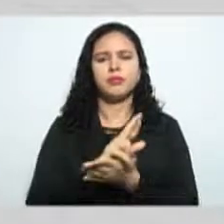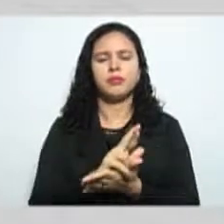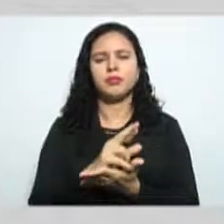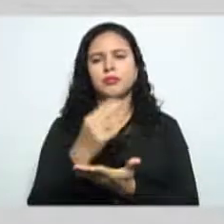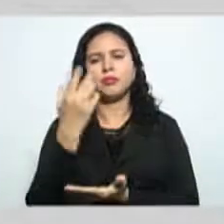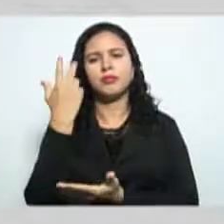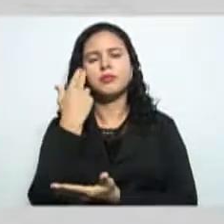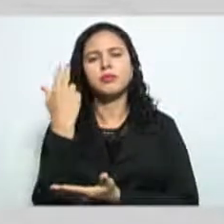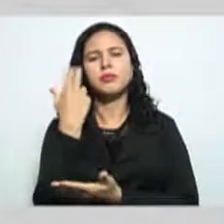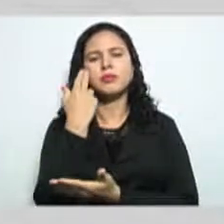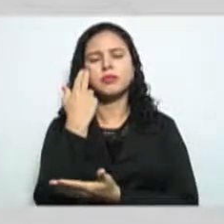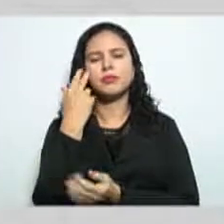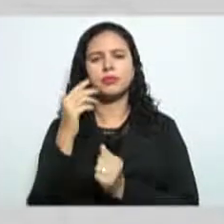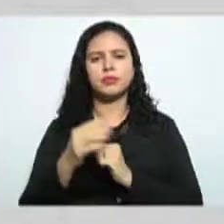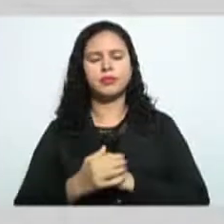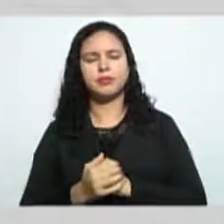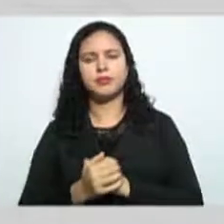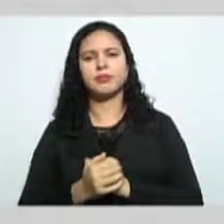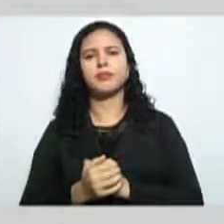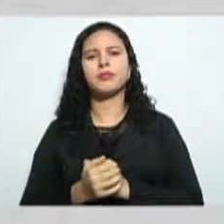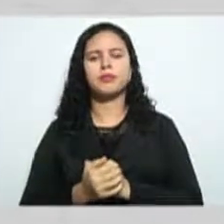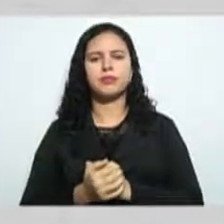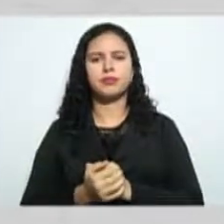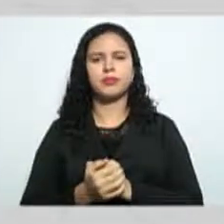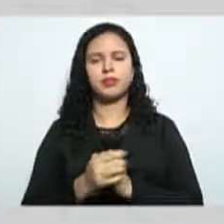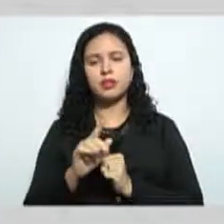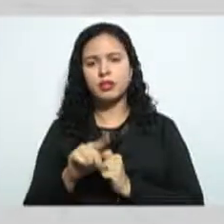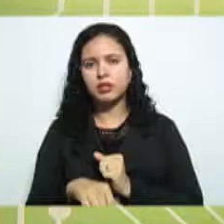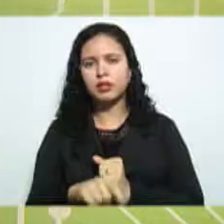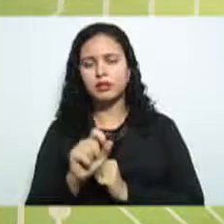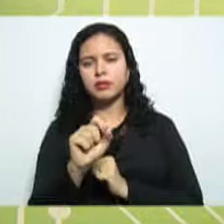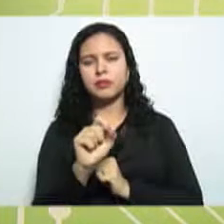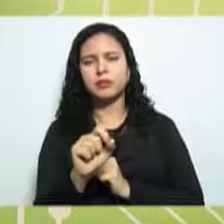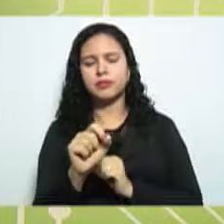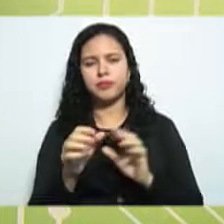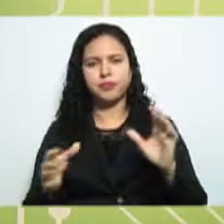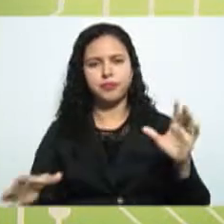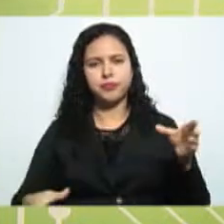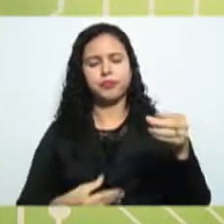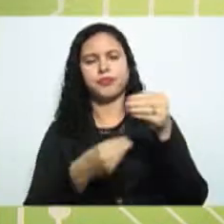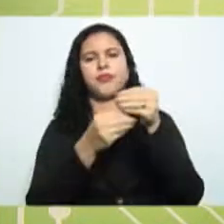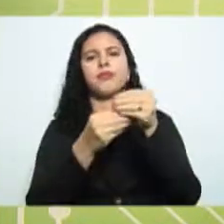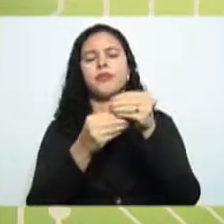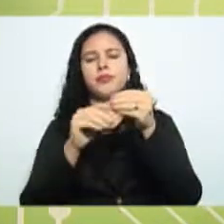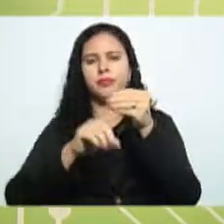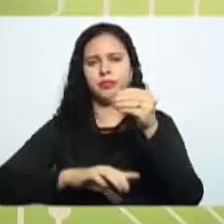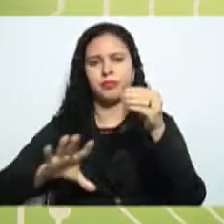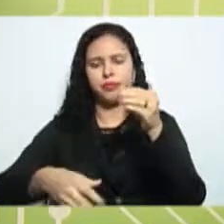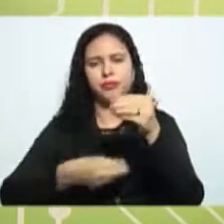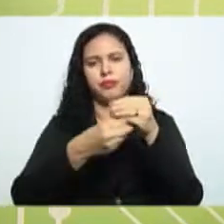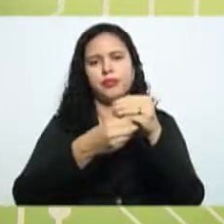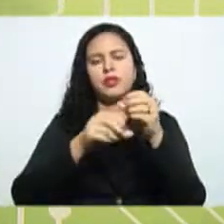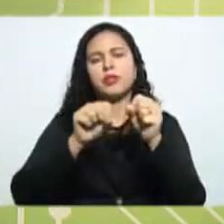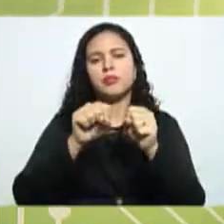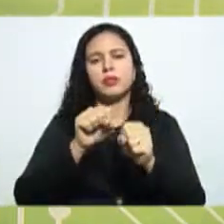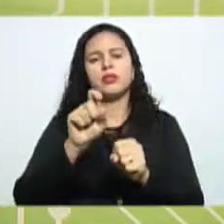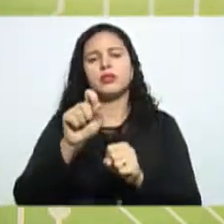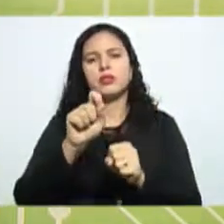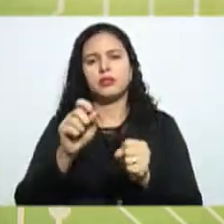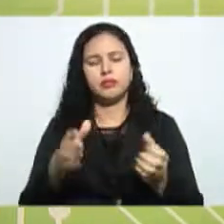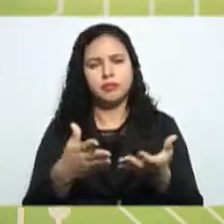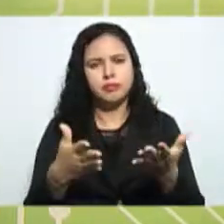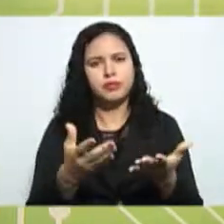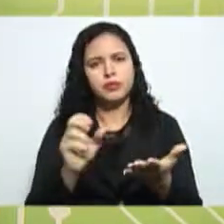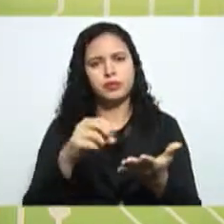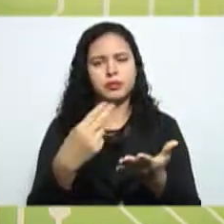falando dessa coordenação, a gente está falando das ações que tentem se complementar. Essa complementação pode ser, às vezes, com